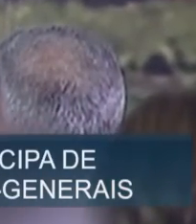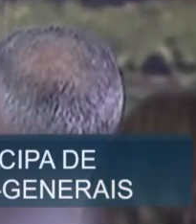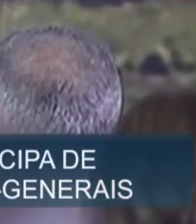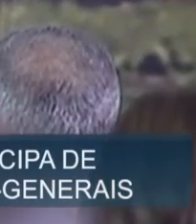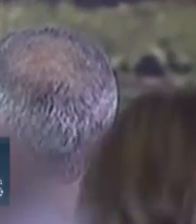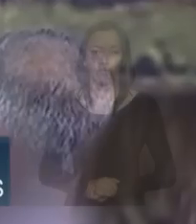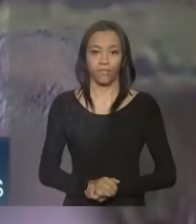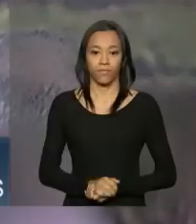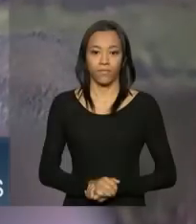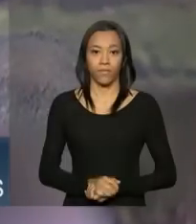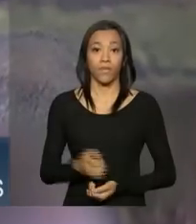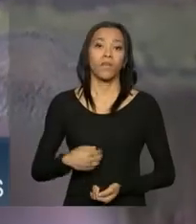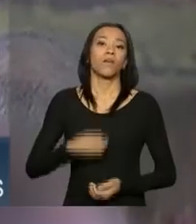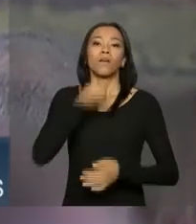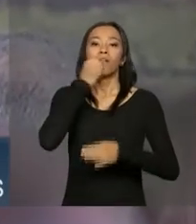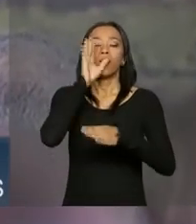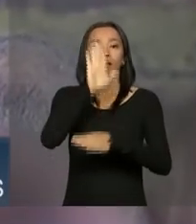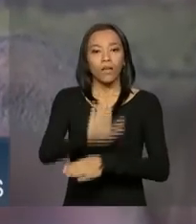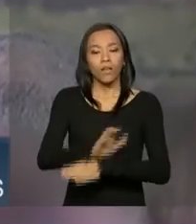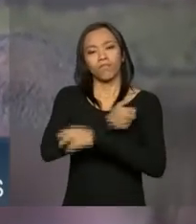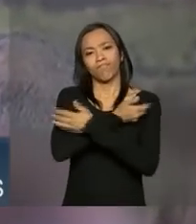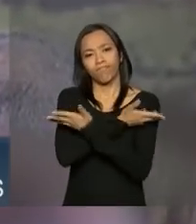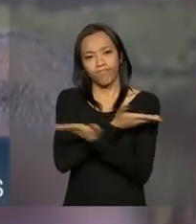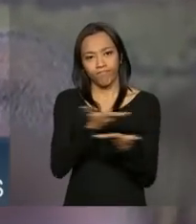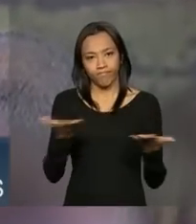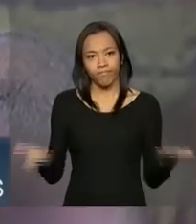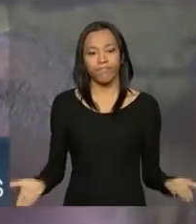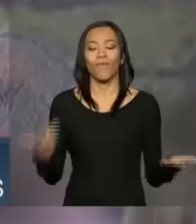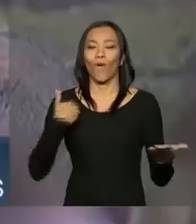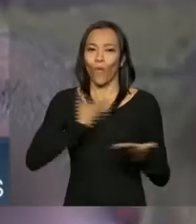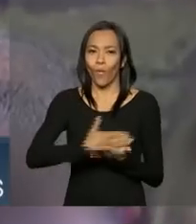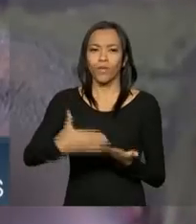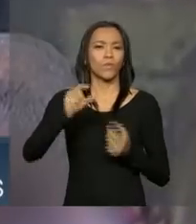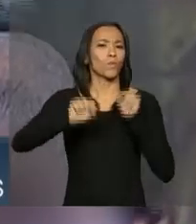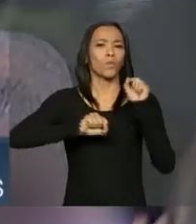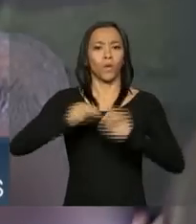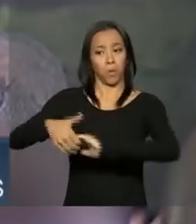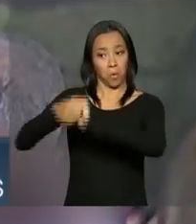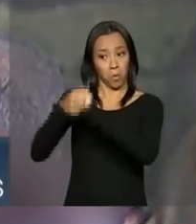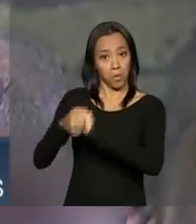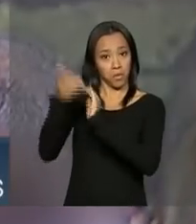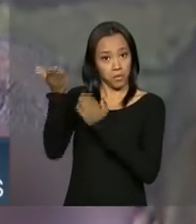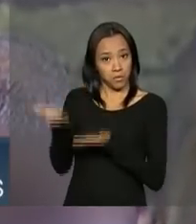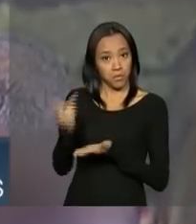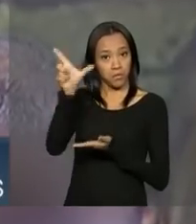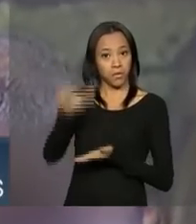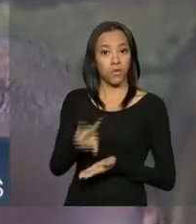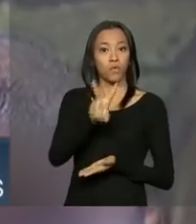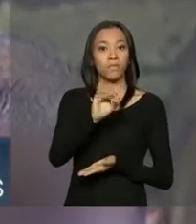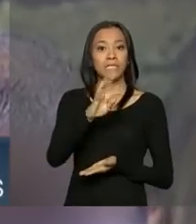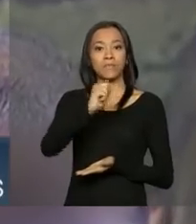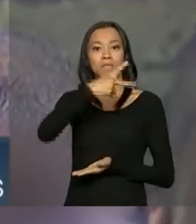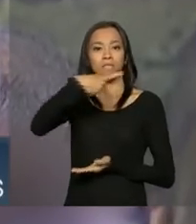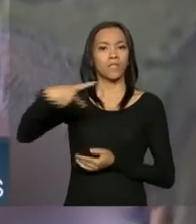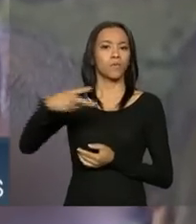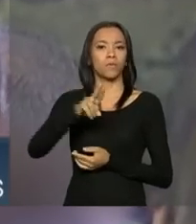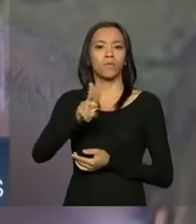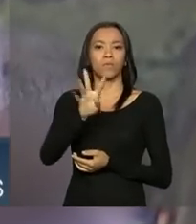Boa tarde a todos. Eu queria iniciar cumprimentando o vice-presidente da República, Michel